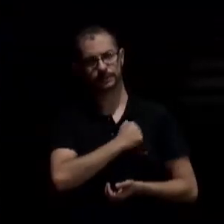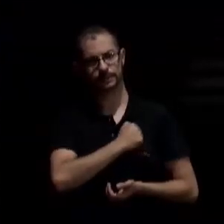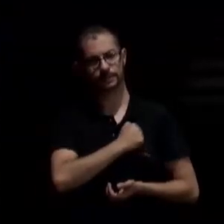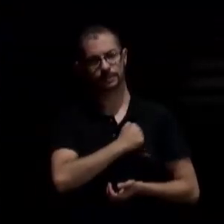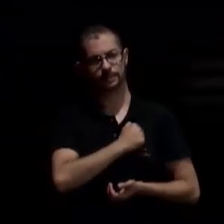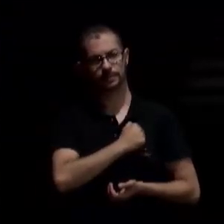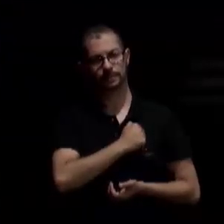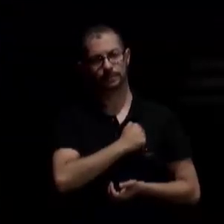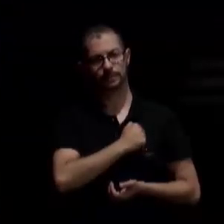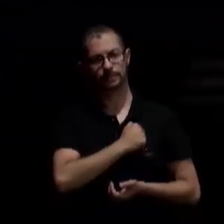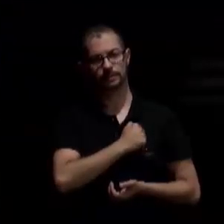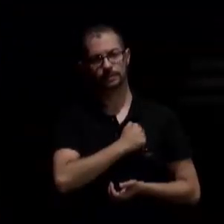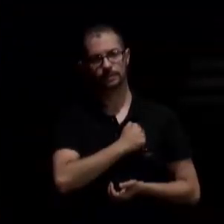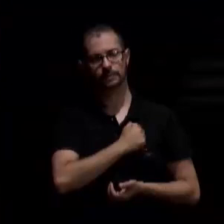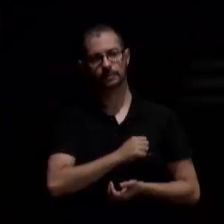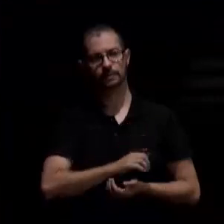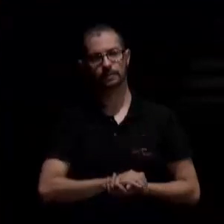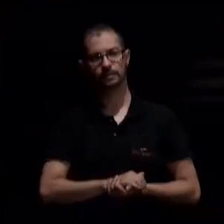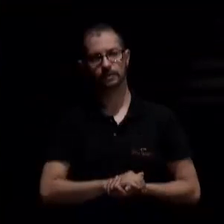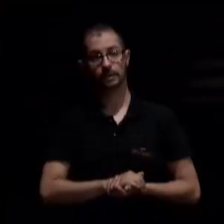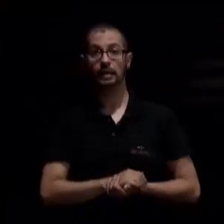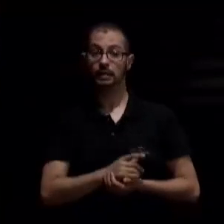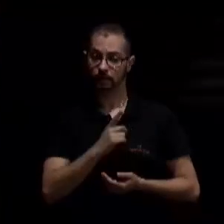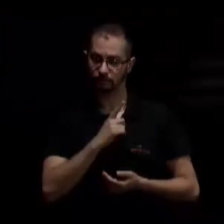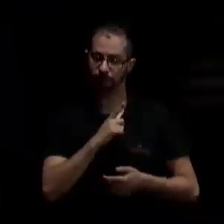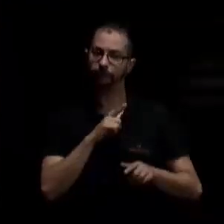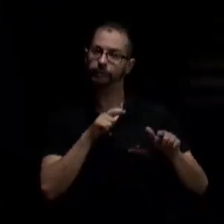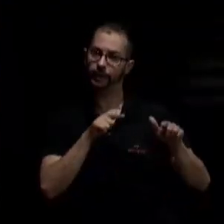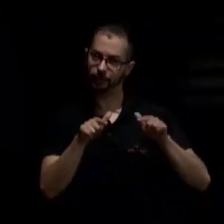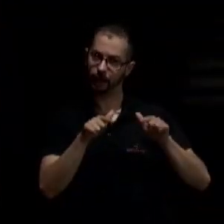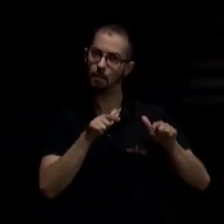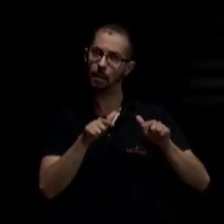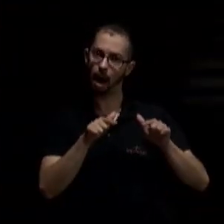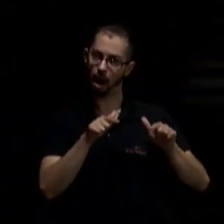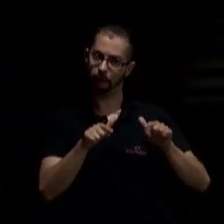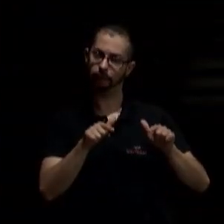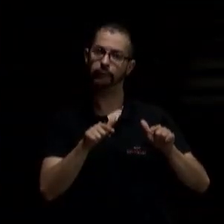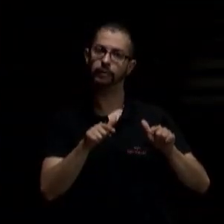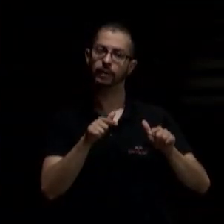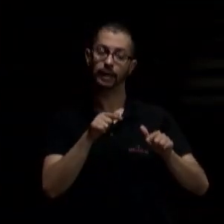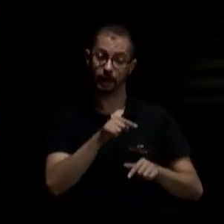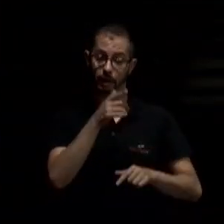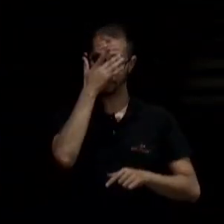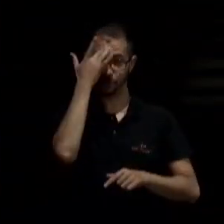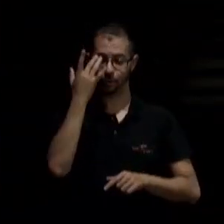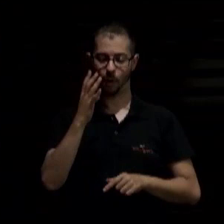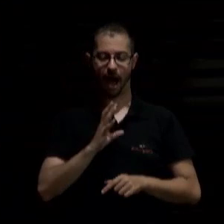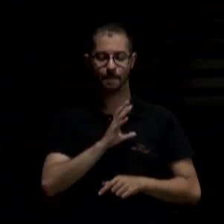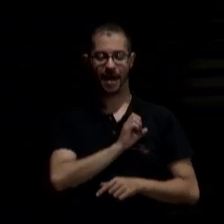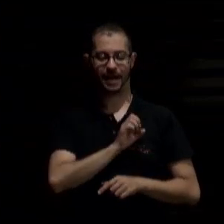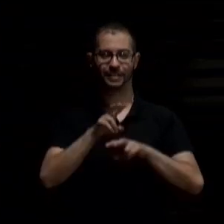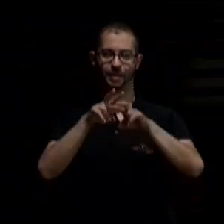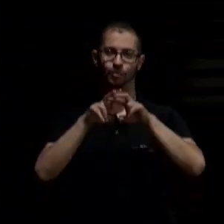Apesar de ela ter dado trabalho para a gente, era uma pessoa amada do Senhor e a gente